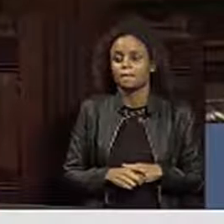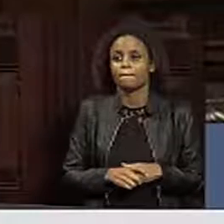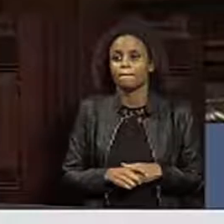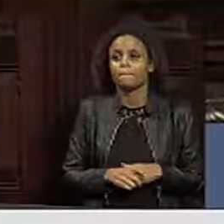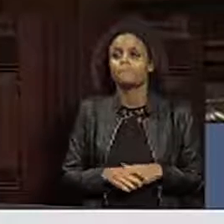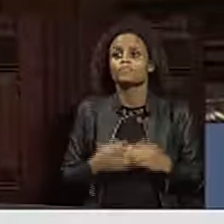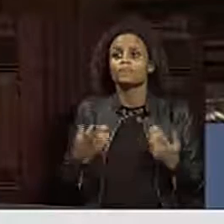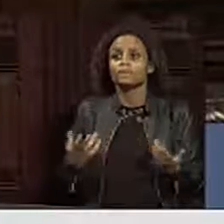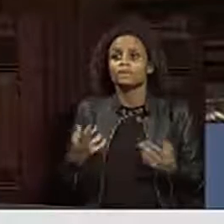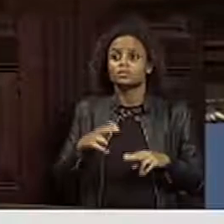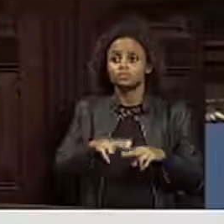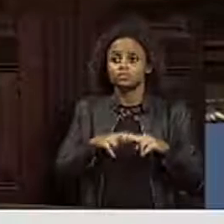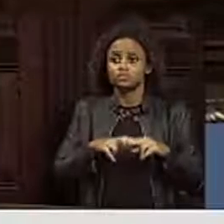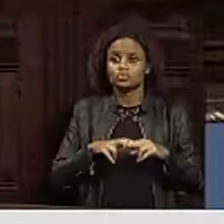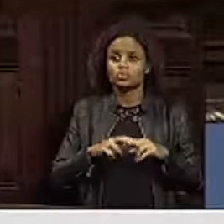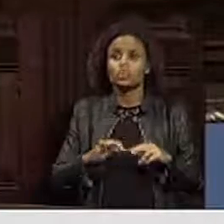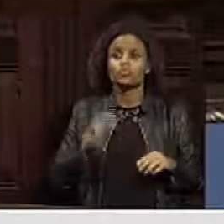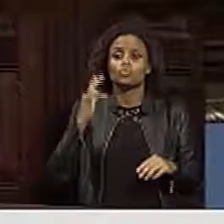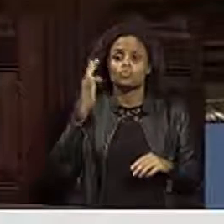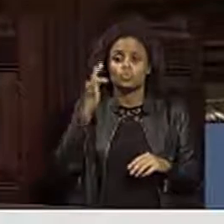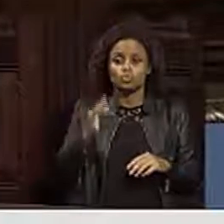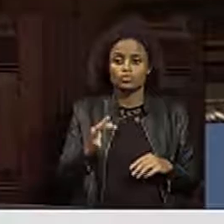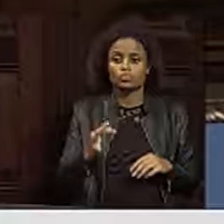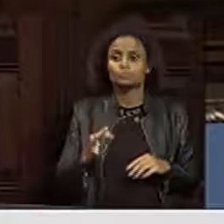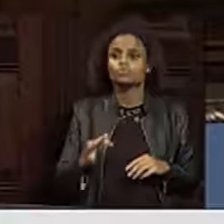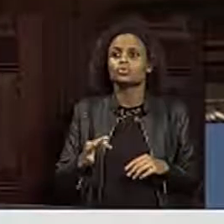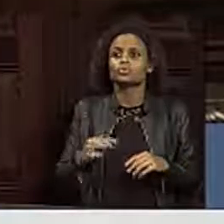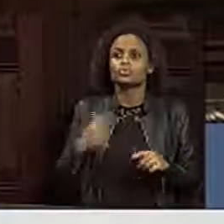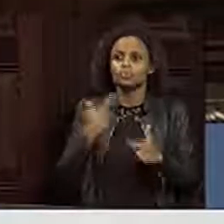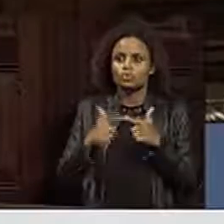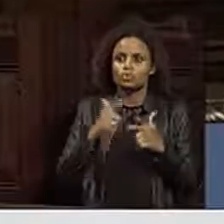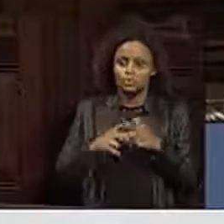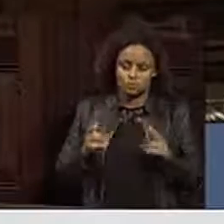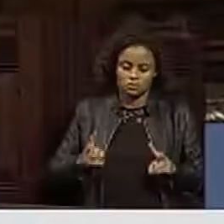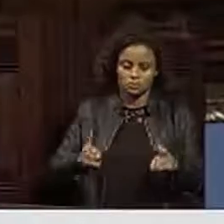consequências elas vão perdurar por bastante tempo. Obrigado, senhor presidente.